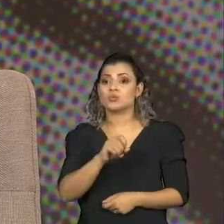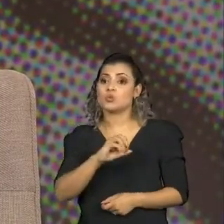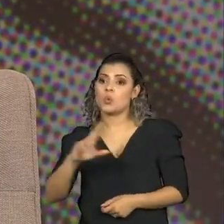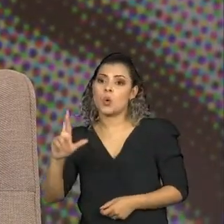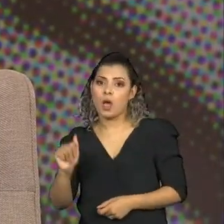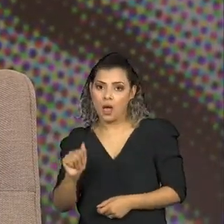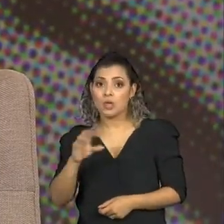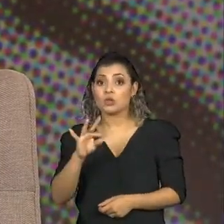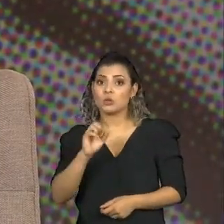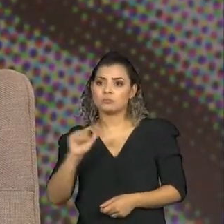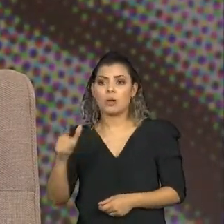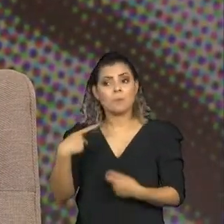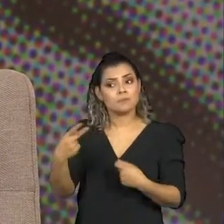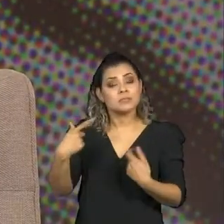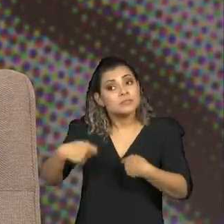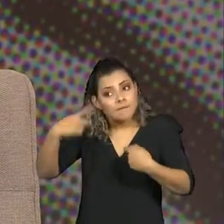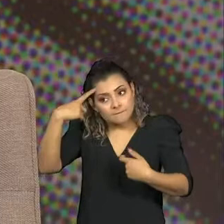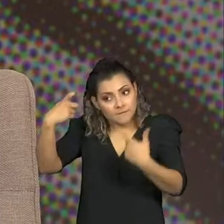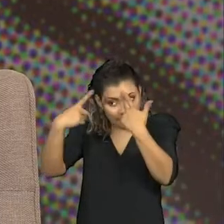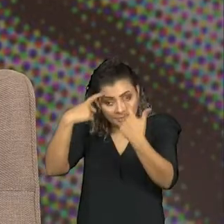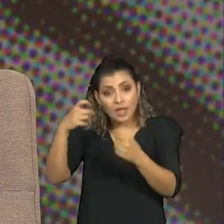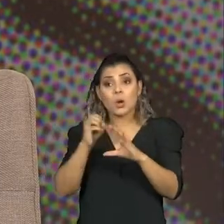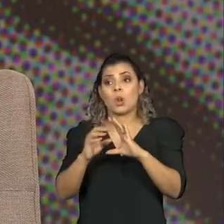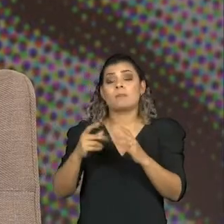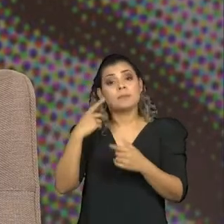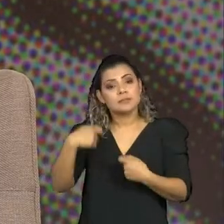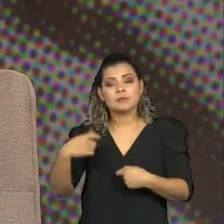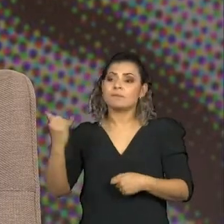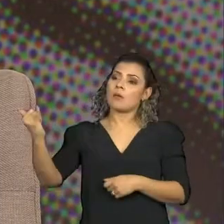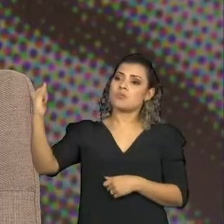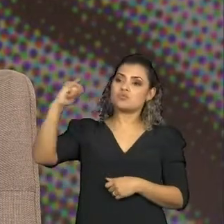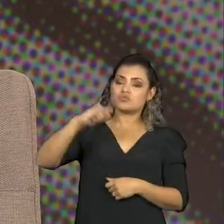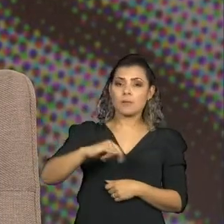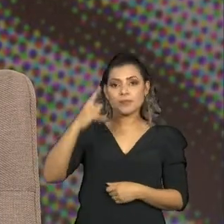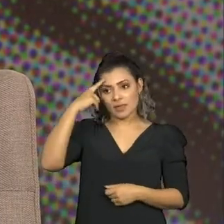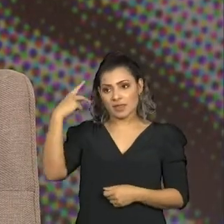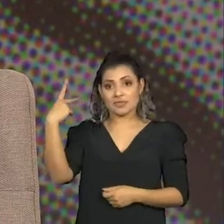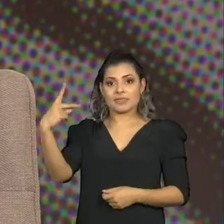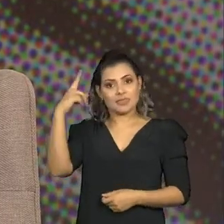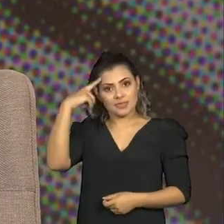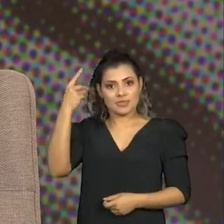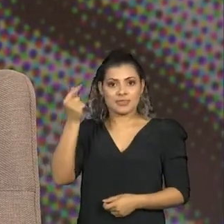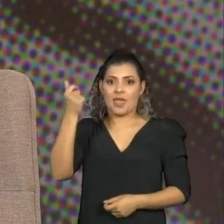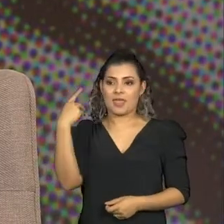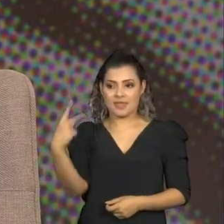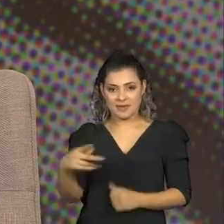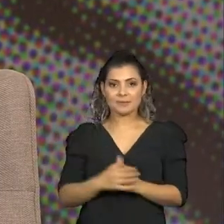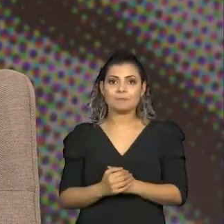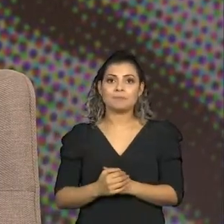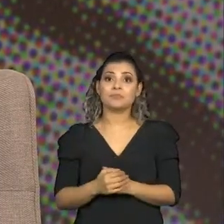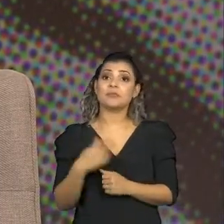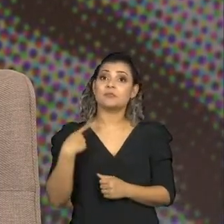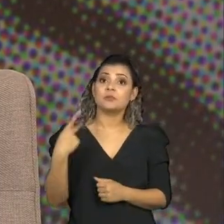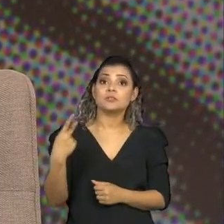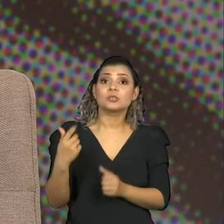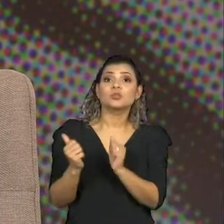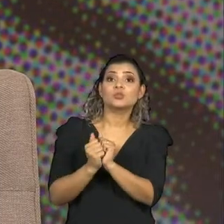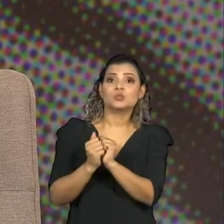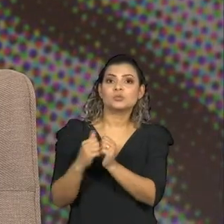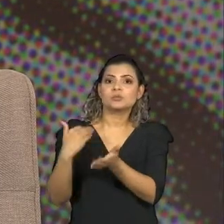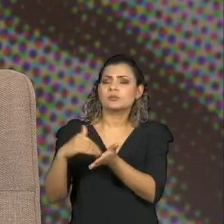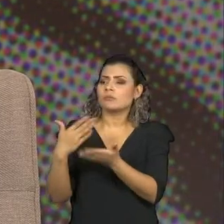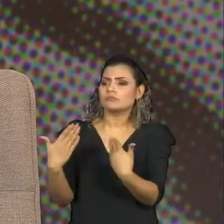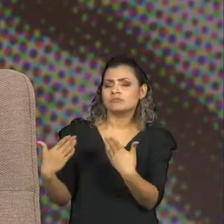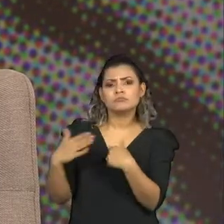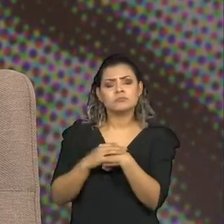Total. Quando eu cheguei de avião em São Paulo, ele tinha tido a ideia. Ele falou, ele junto com o assistente dele,